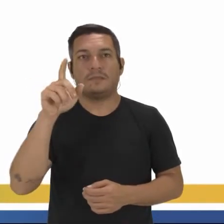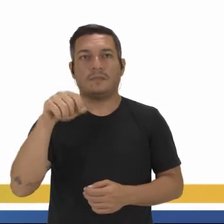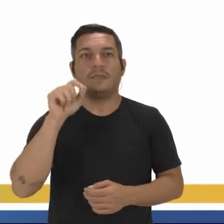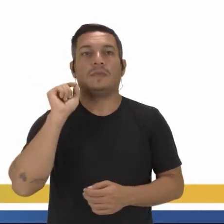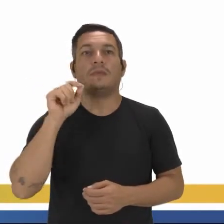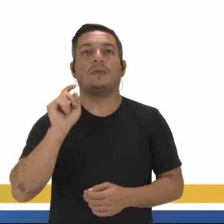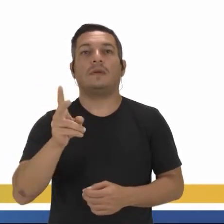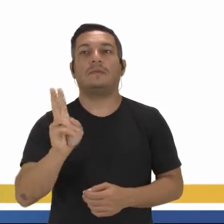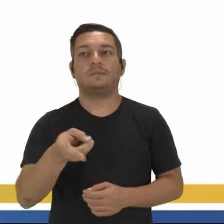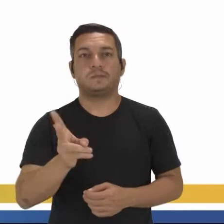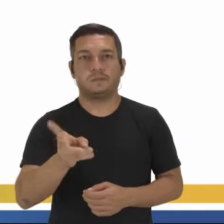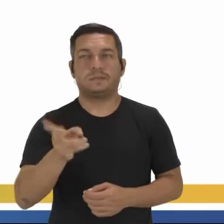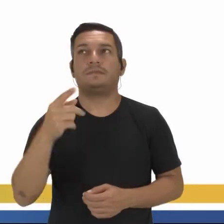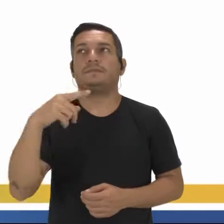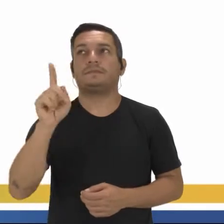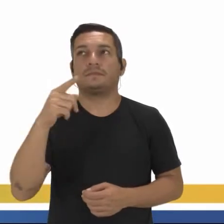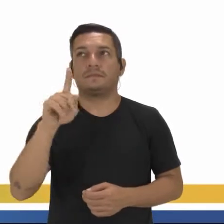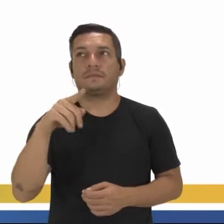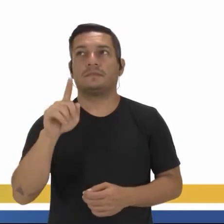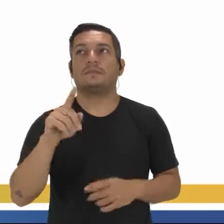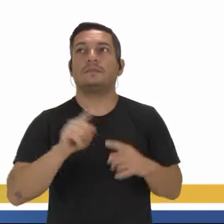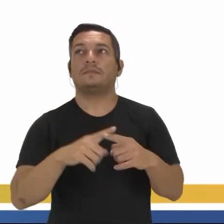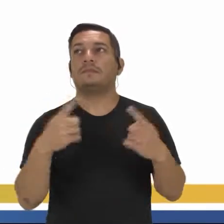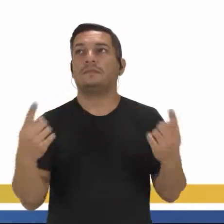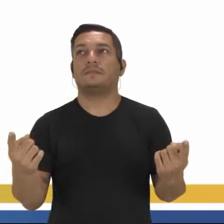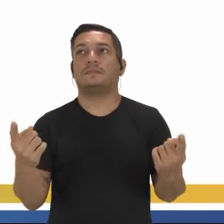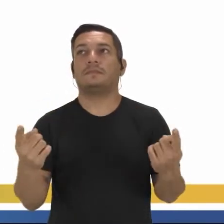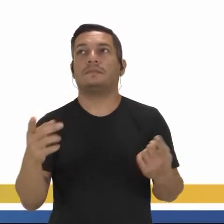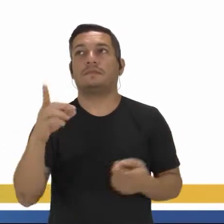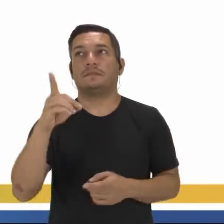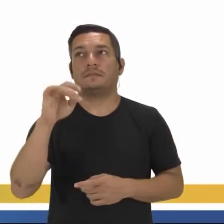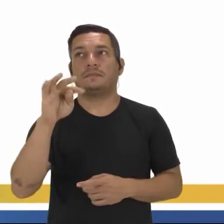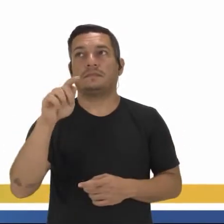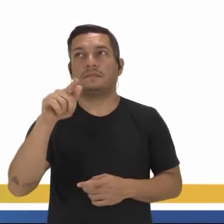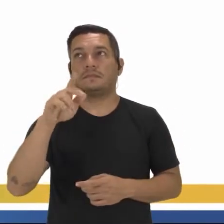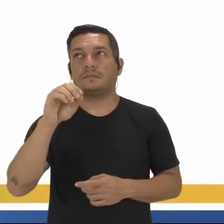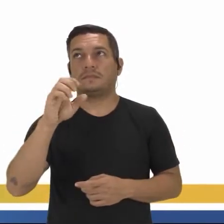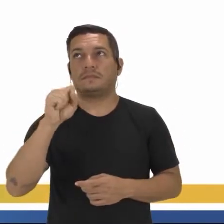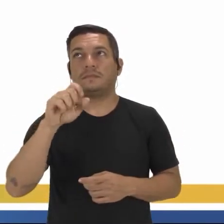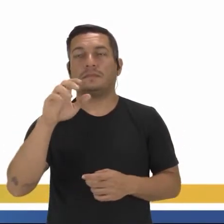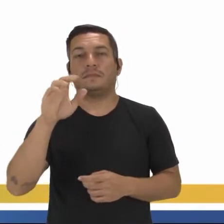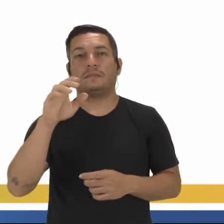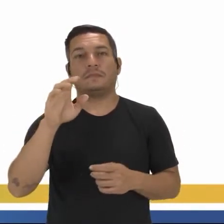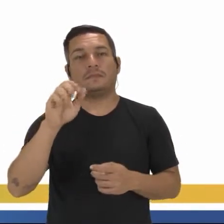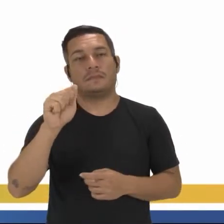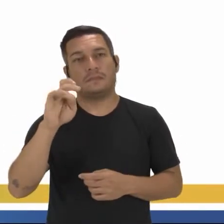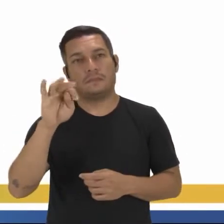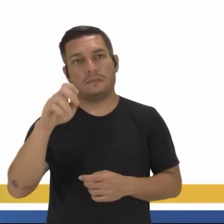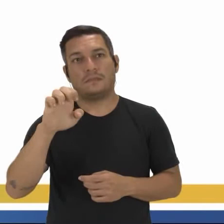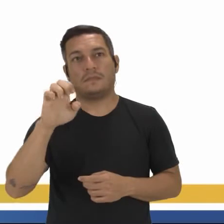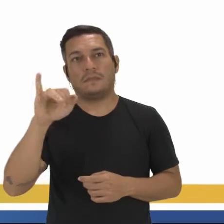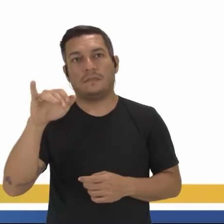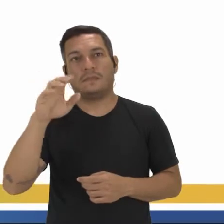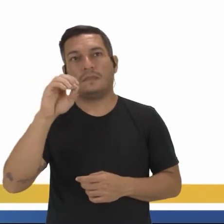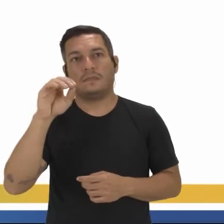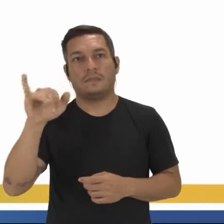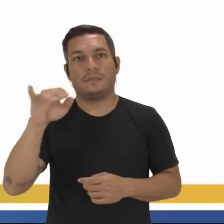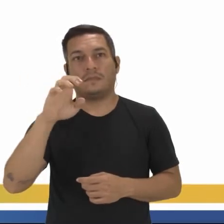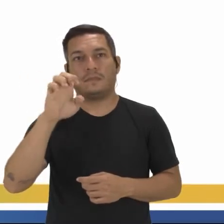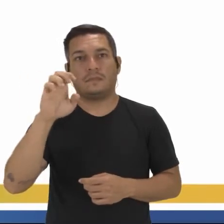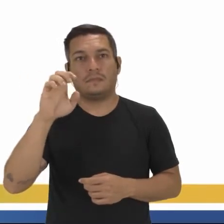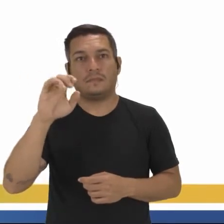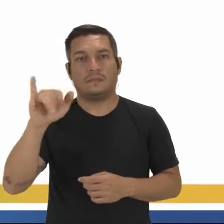oxítonas permanecem acentuados, mas os ditongos abertos e, oi e el das